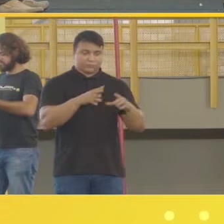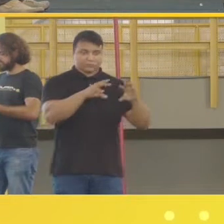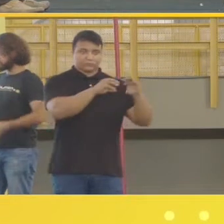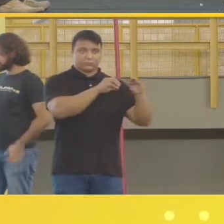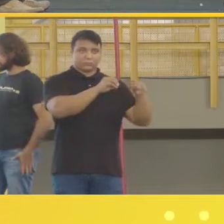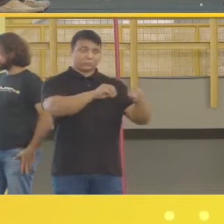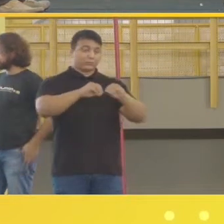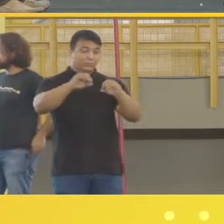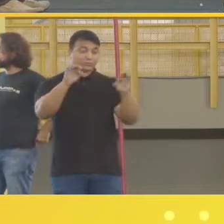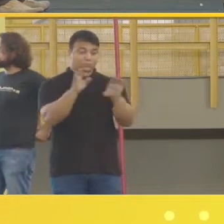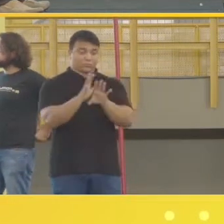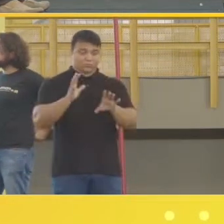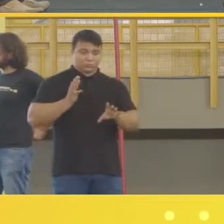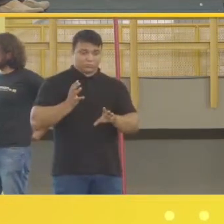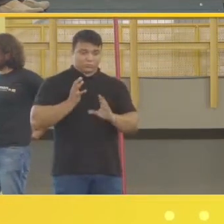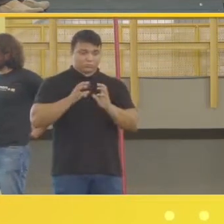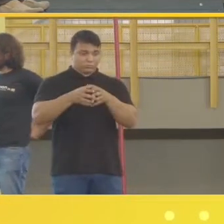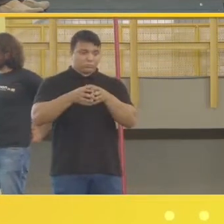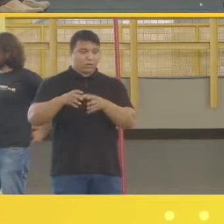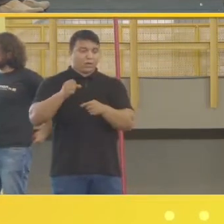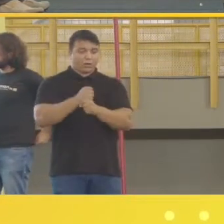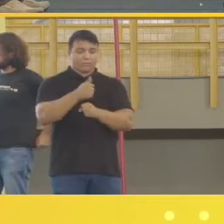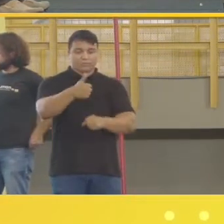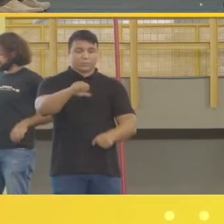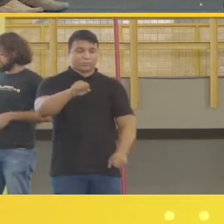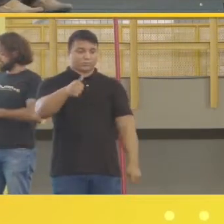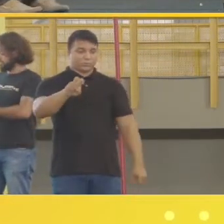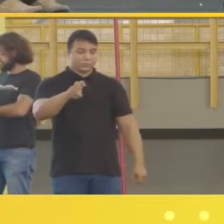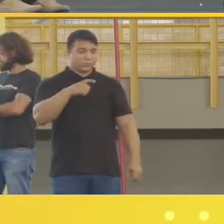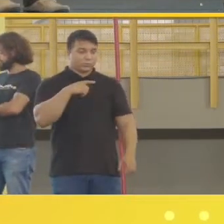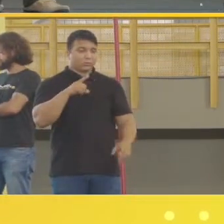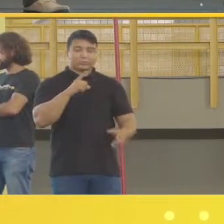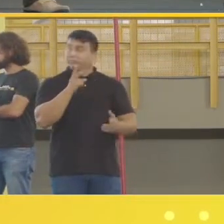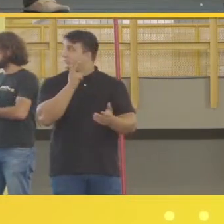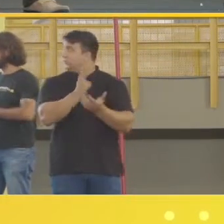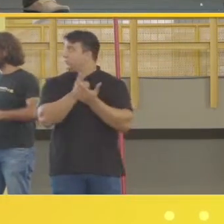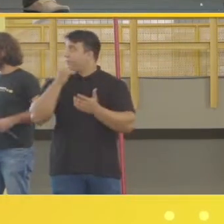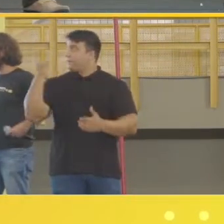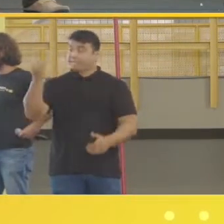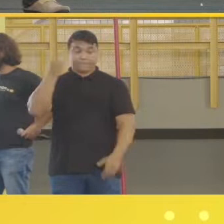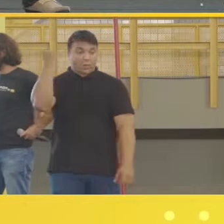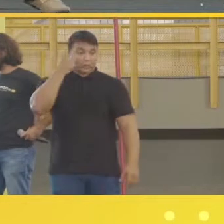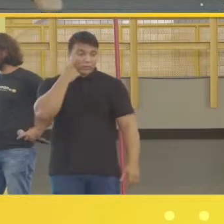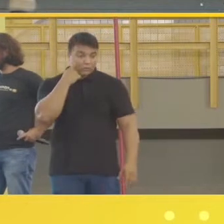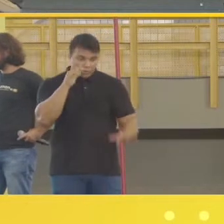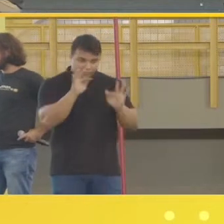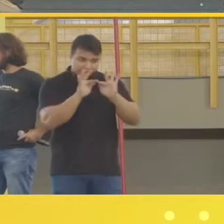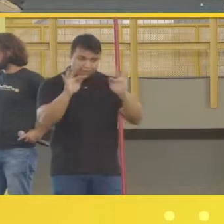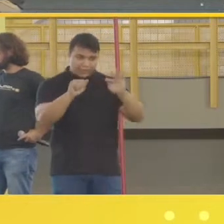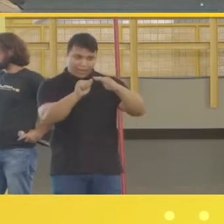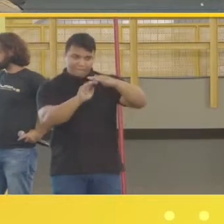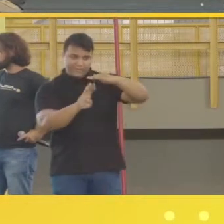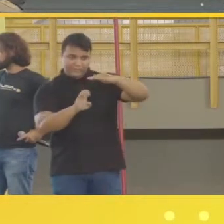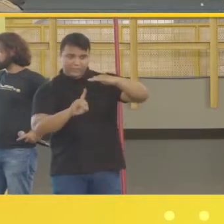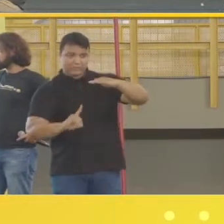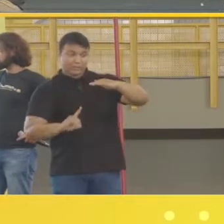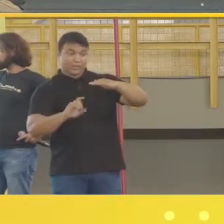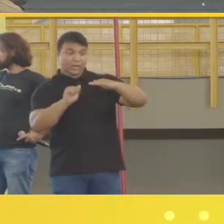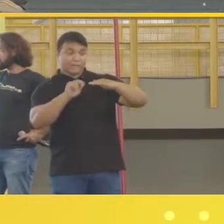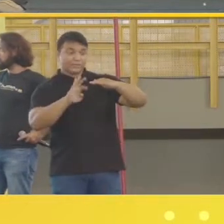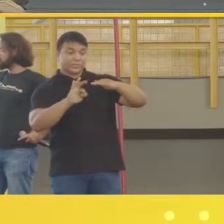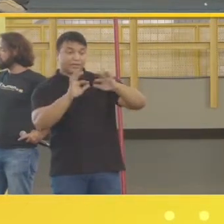Tem a fonte, tá? Aí o comando, sempre importante. Questão Enem não